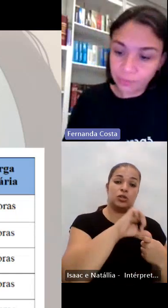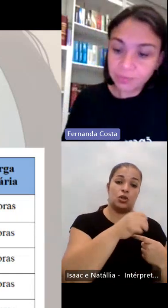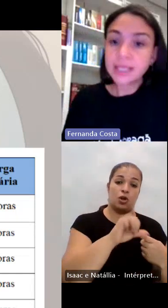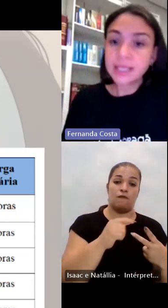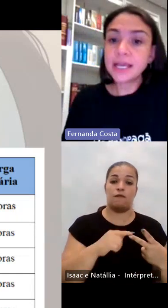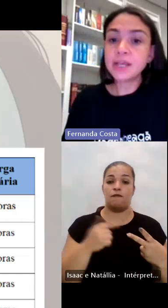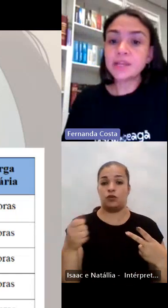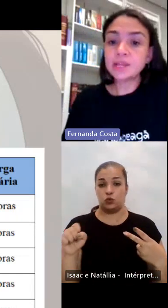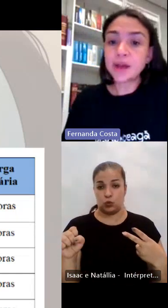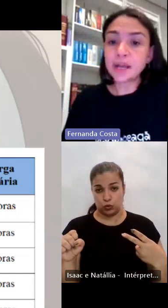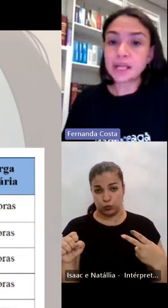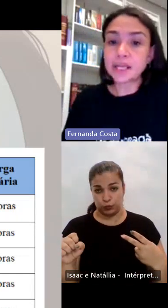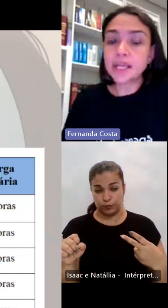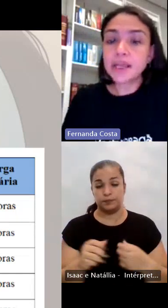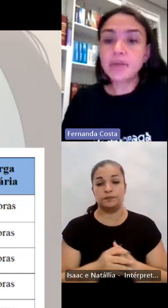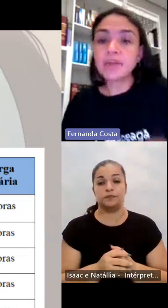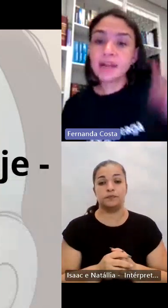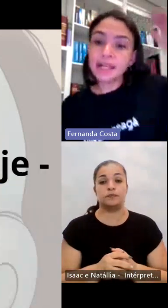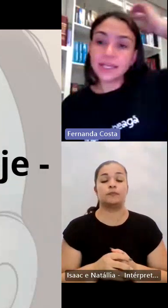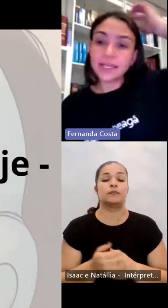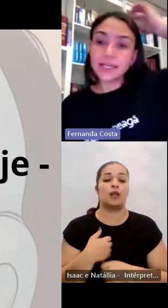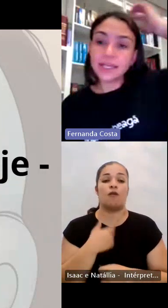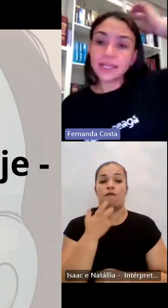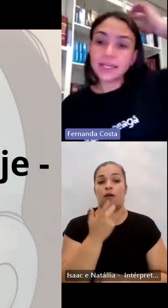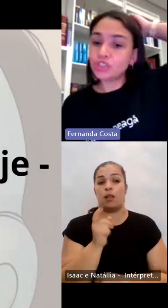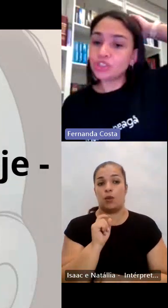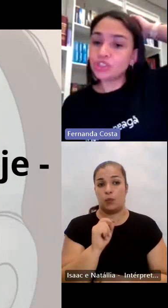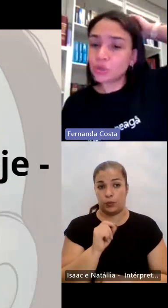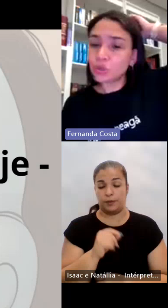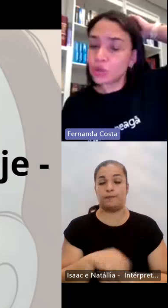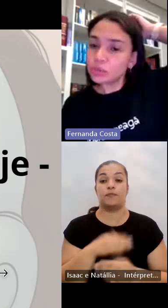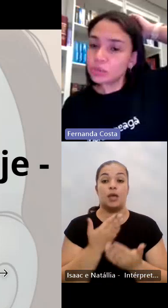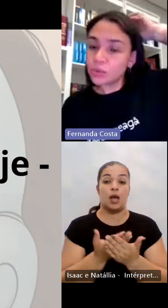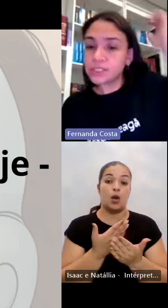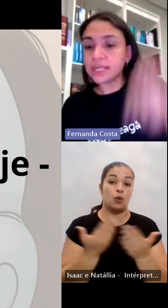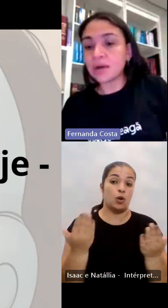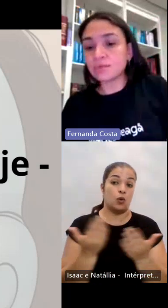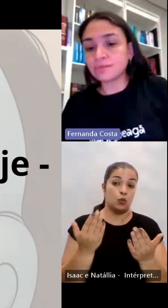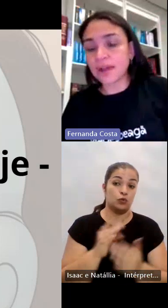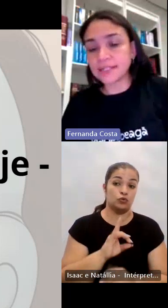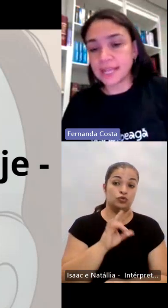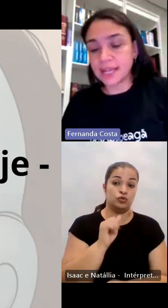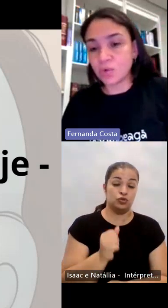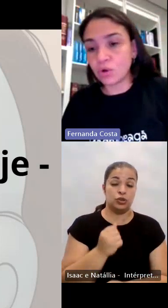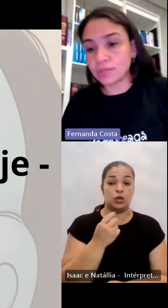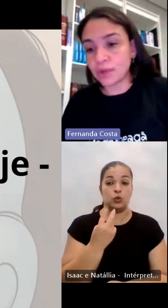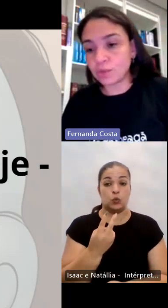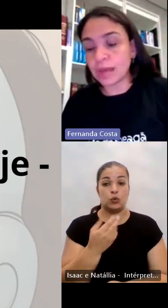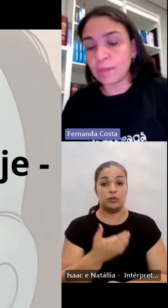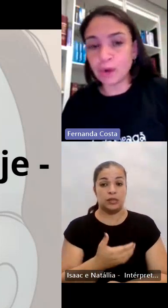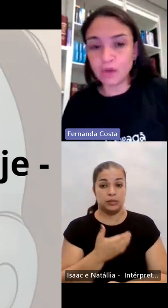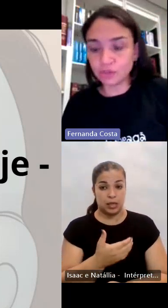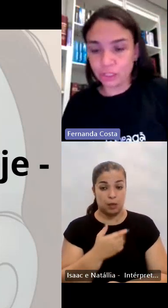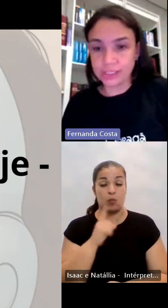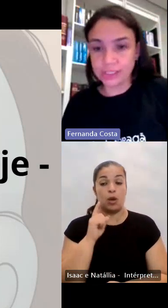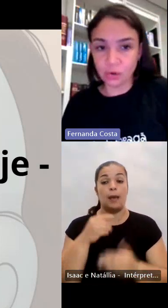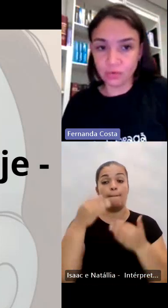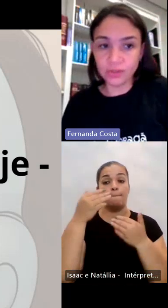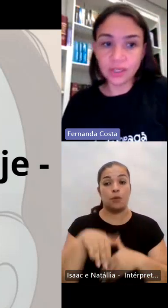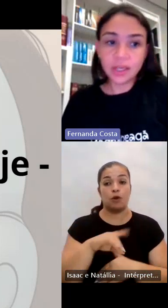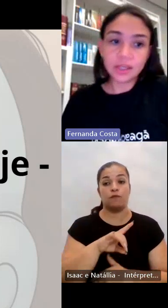28. E aí, o que eu falei? Eu falei que a aula de hoje, dia 2/12, vai ser o conteúdo da prova do